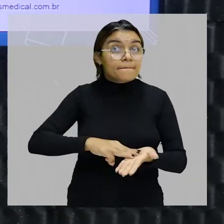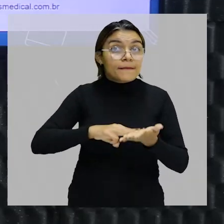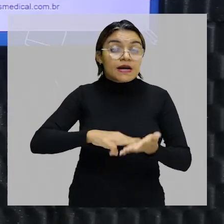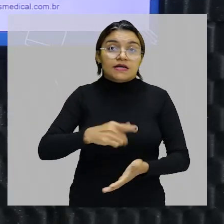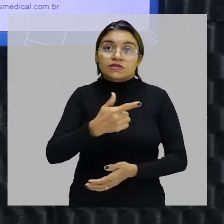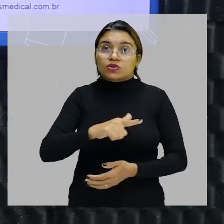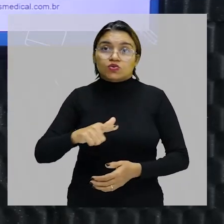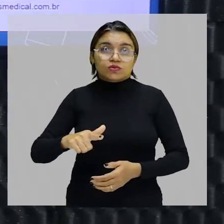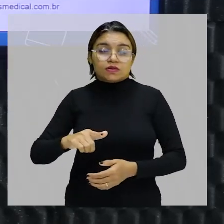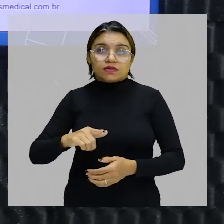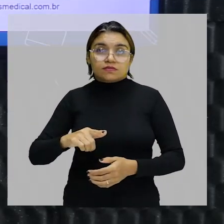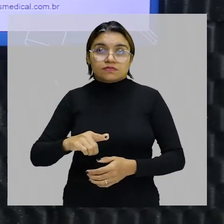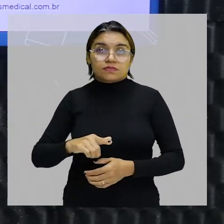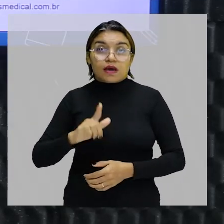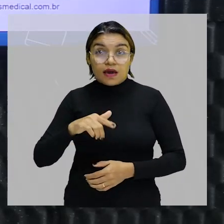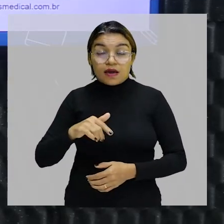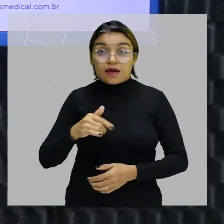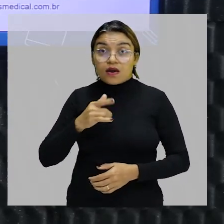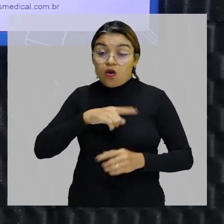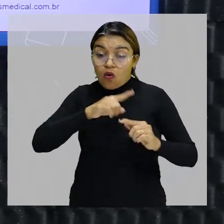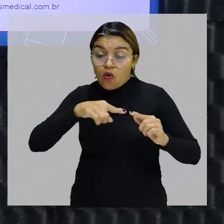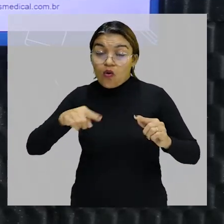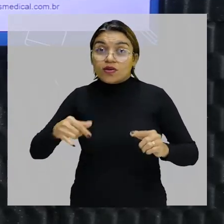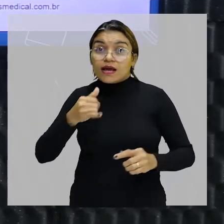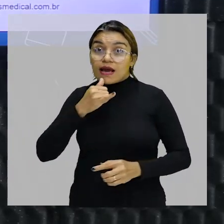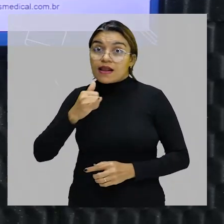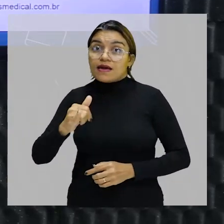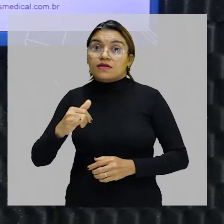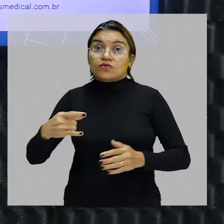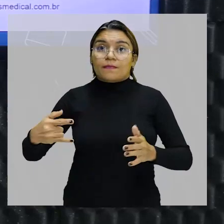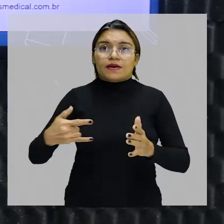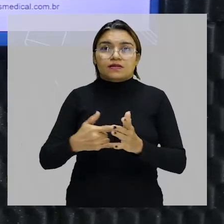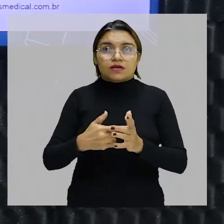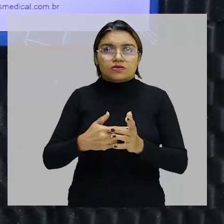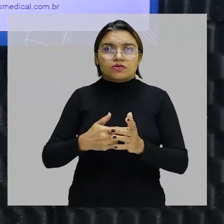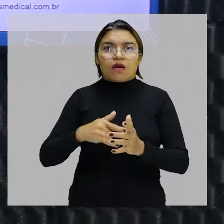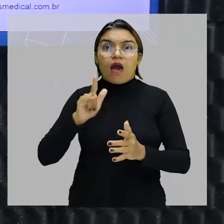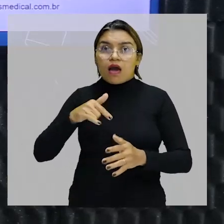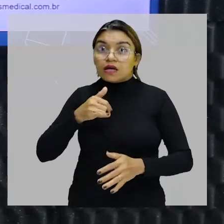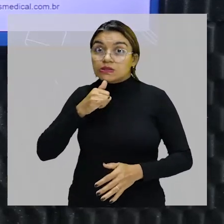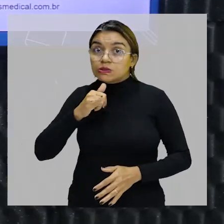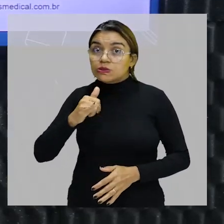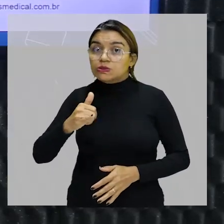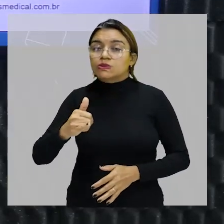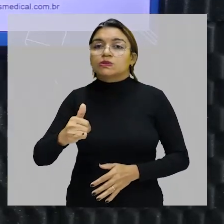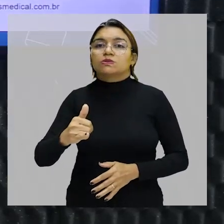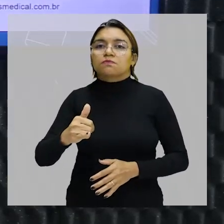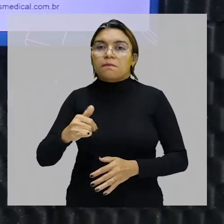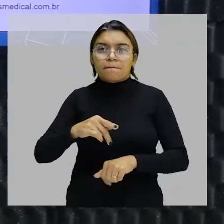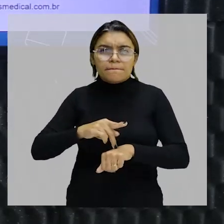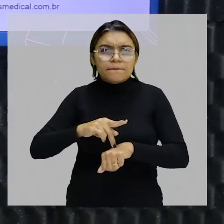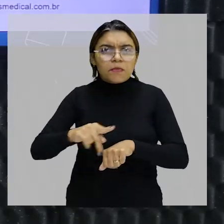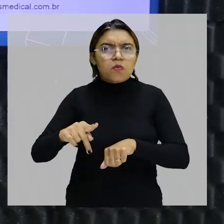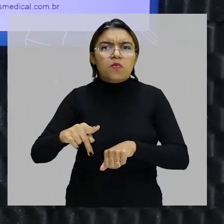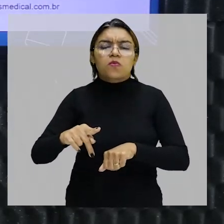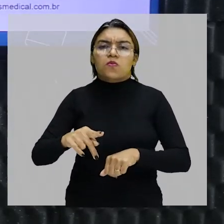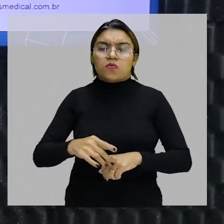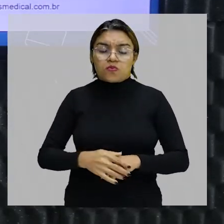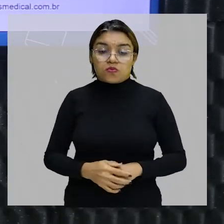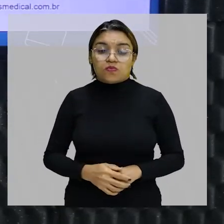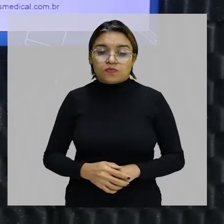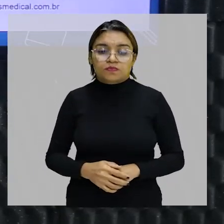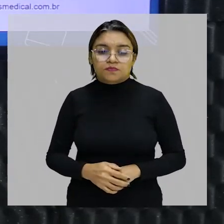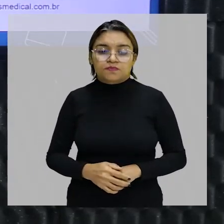são ondas eletromagnéticas. É pura energia, energia no seu estado puro, ok?